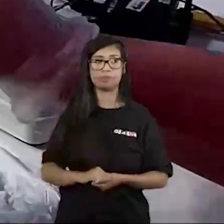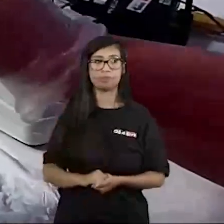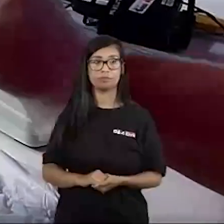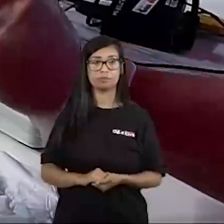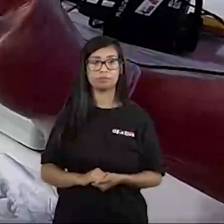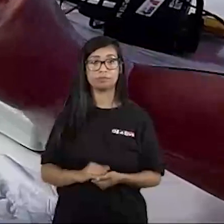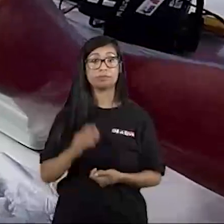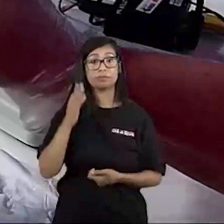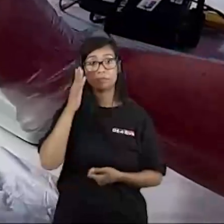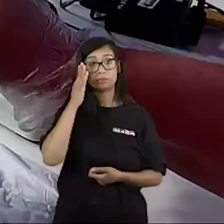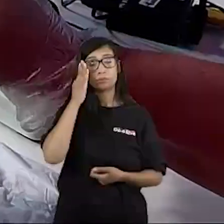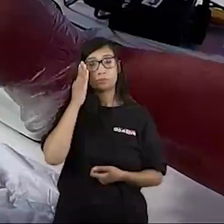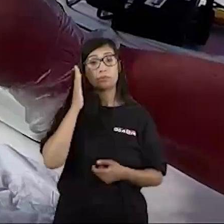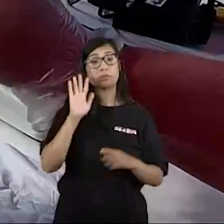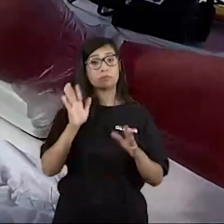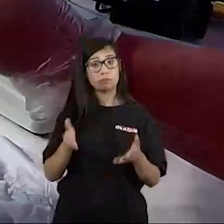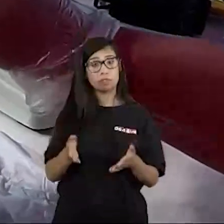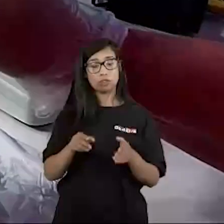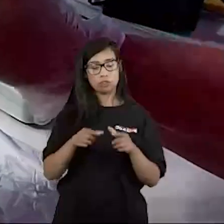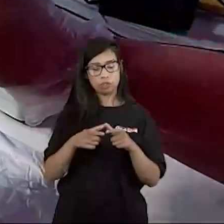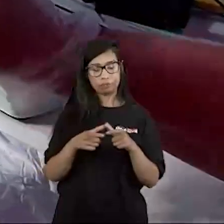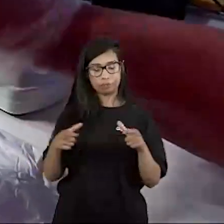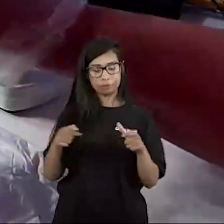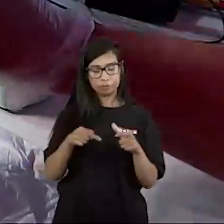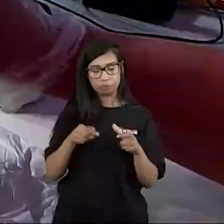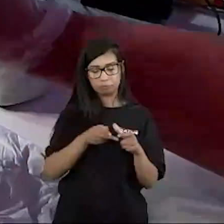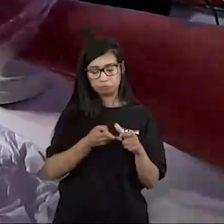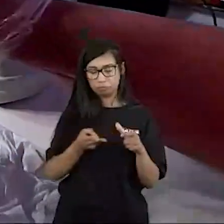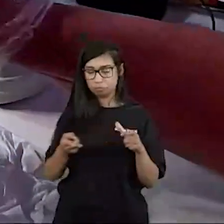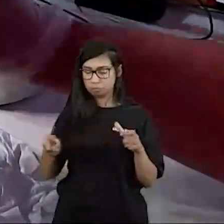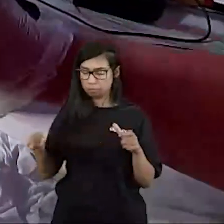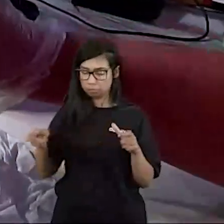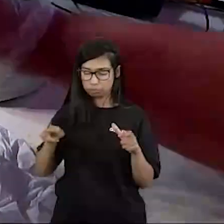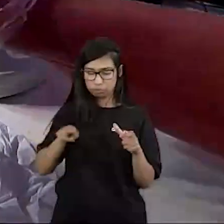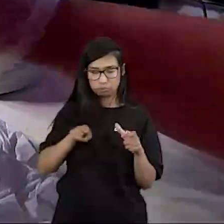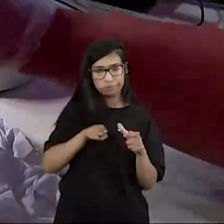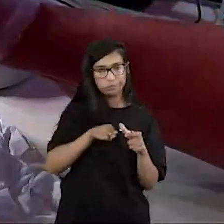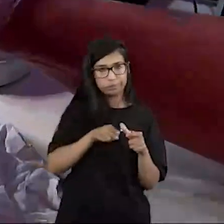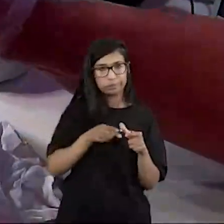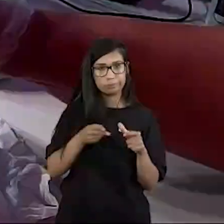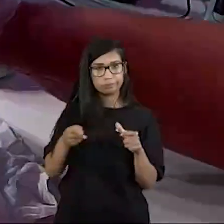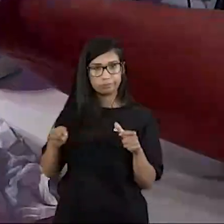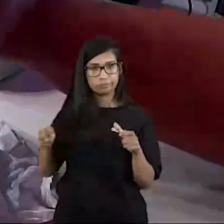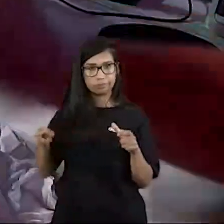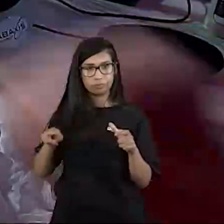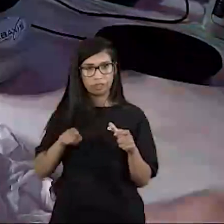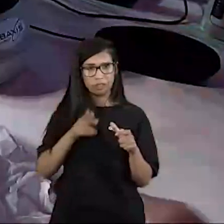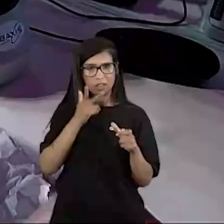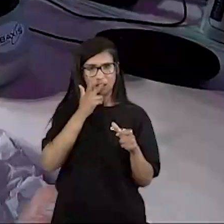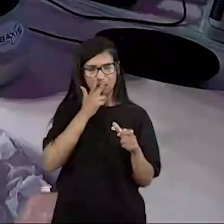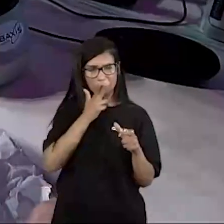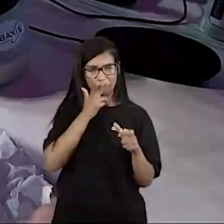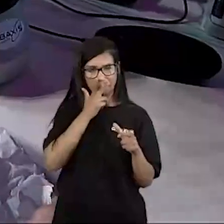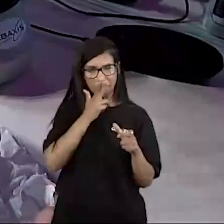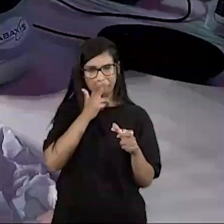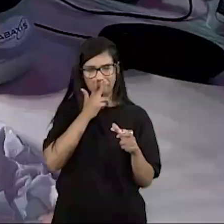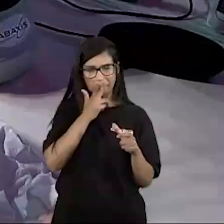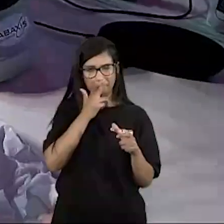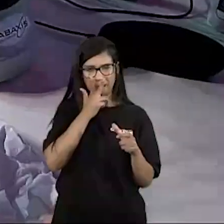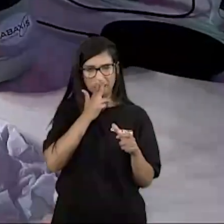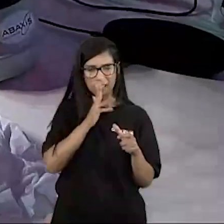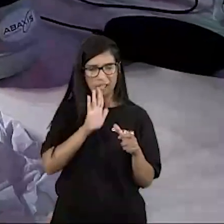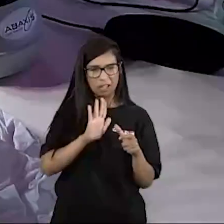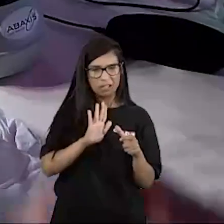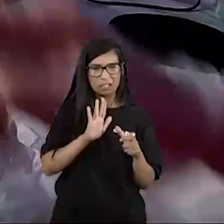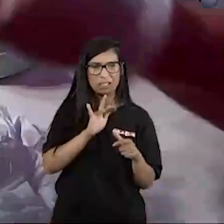e passei na lâmina. Então, como eu passei na lâmina, fica esse aspecto, igual ao aspecto que eu estava fazendo com